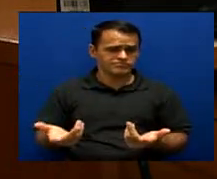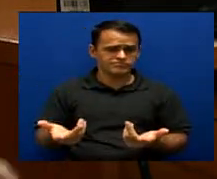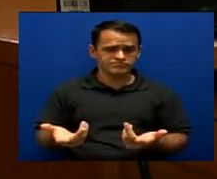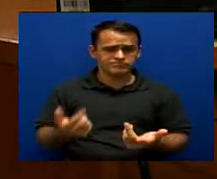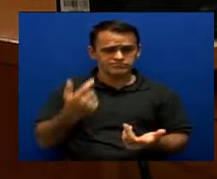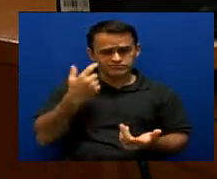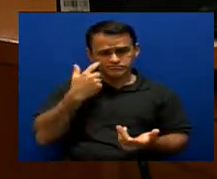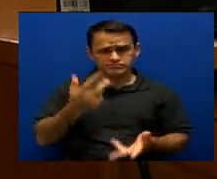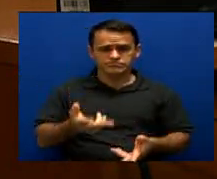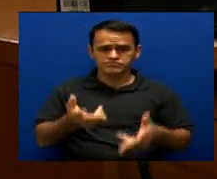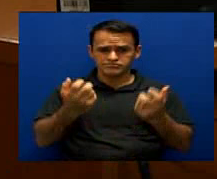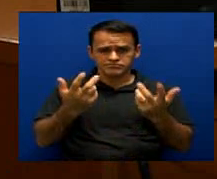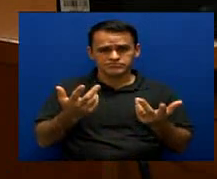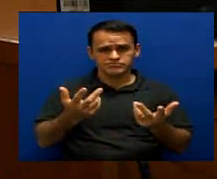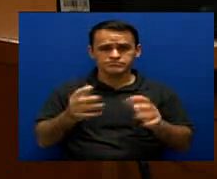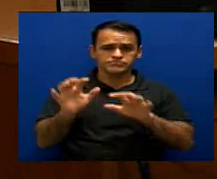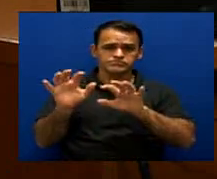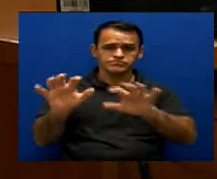é